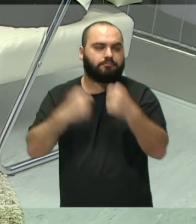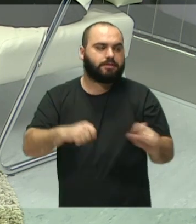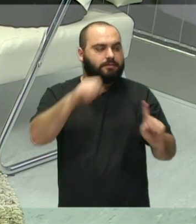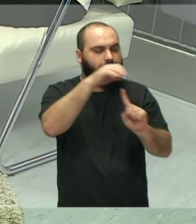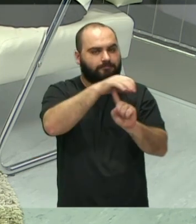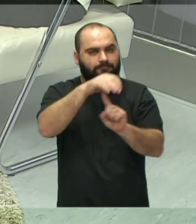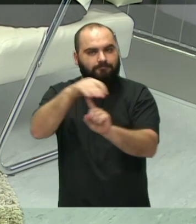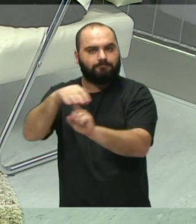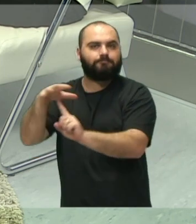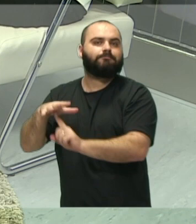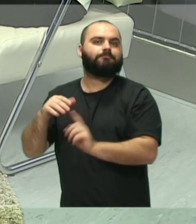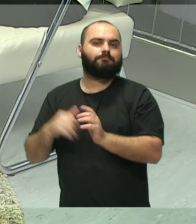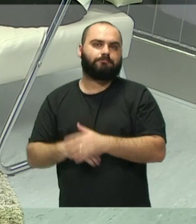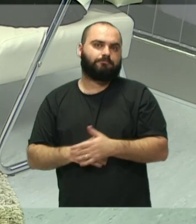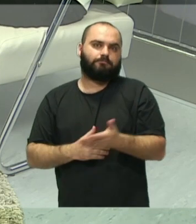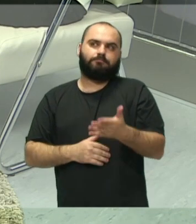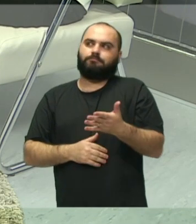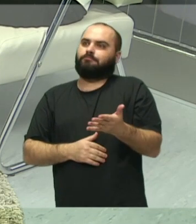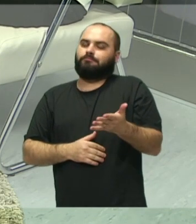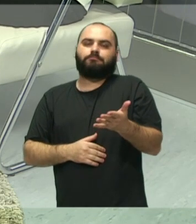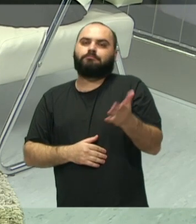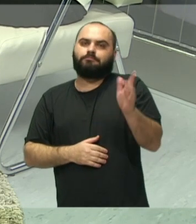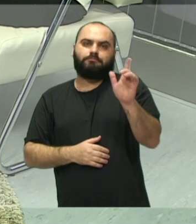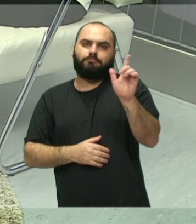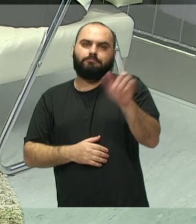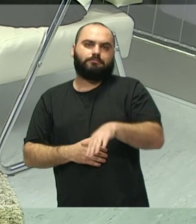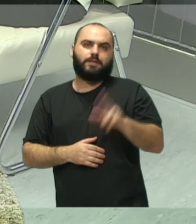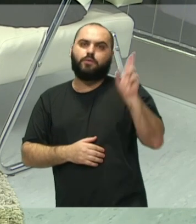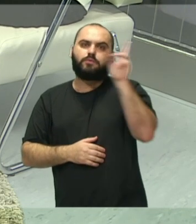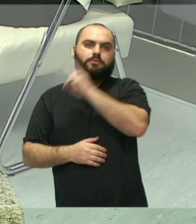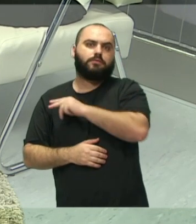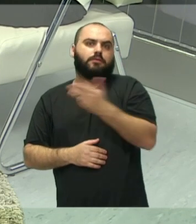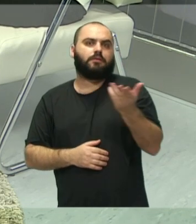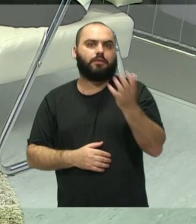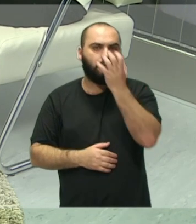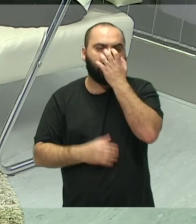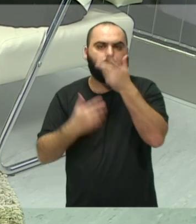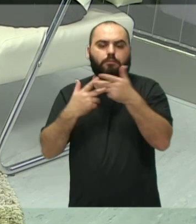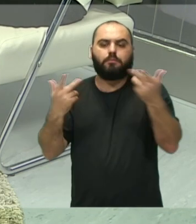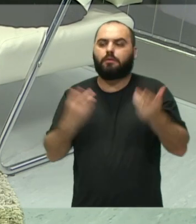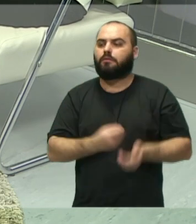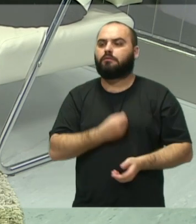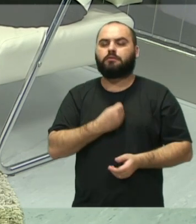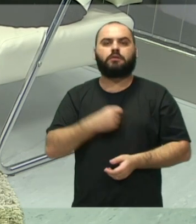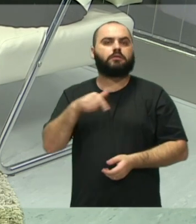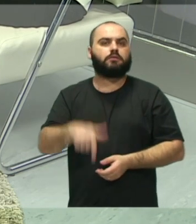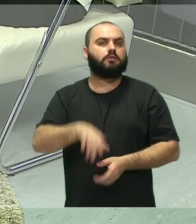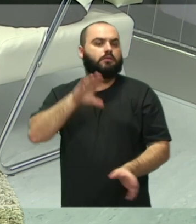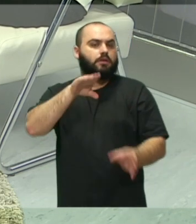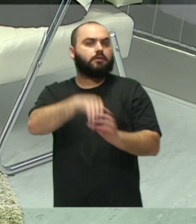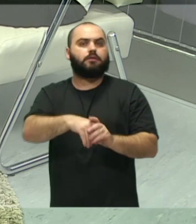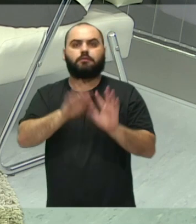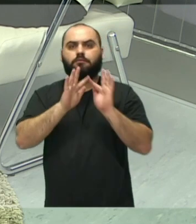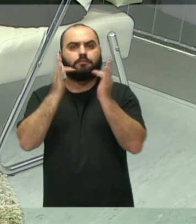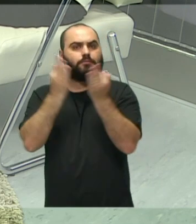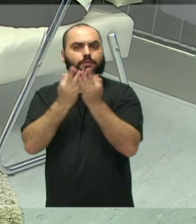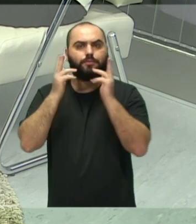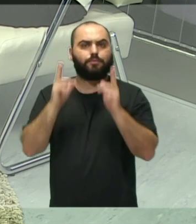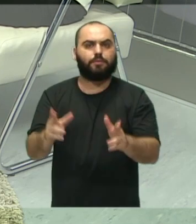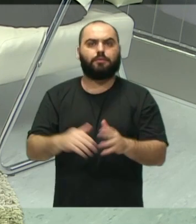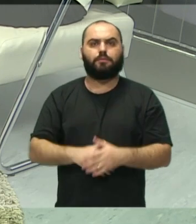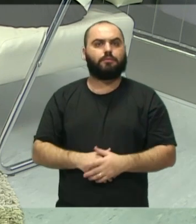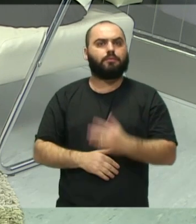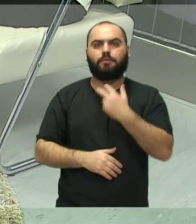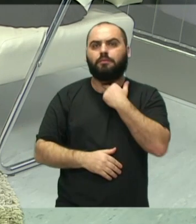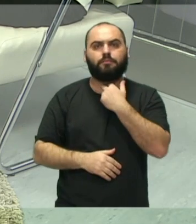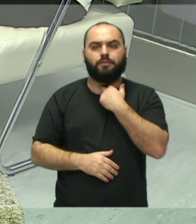ambiental. Meu Deus, o que o animal é hoje na nossa vida? Ele é um membro da família e ele não pode ser